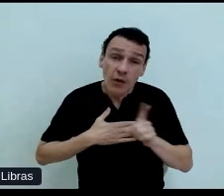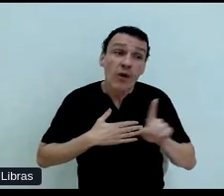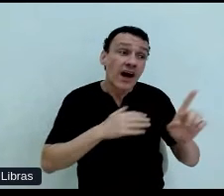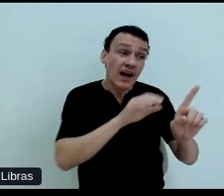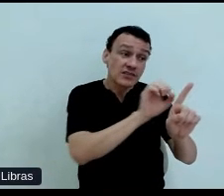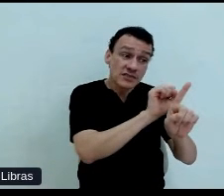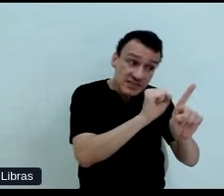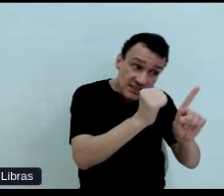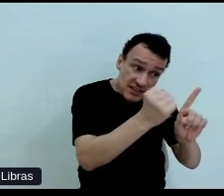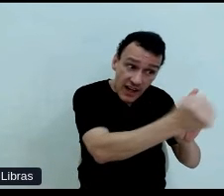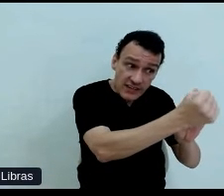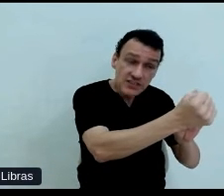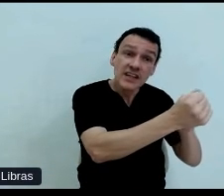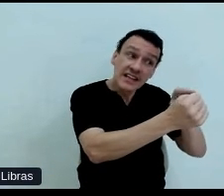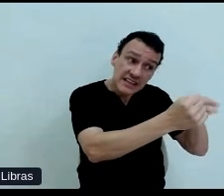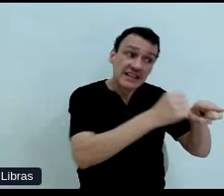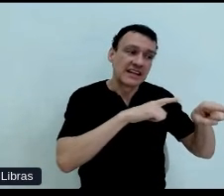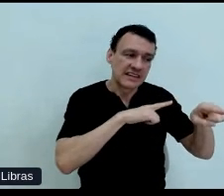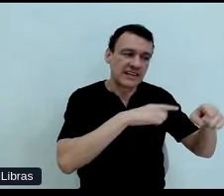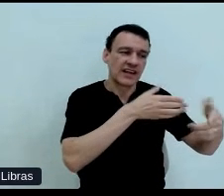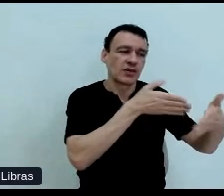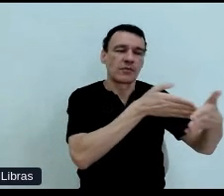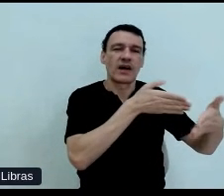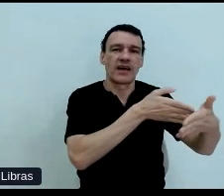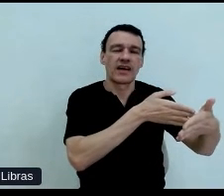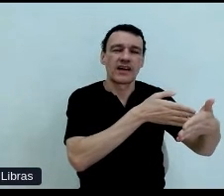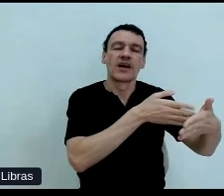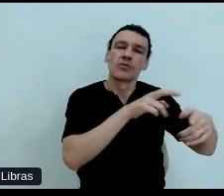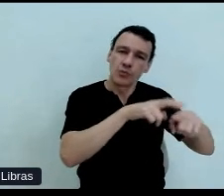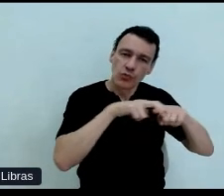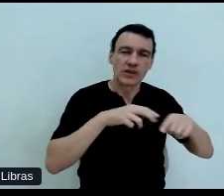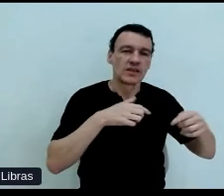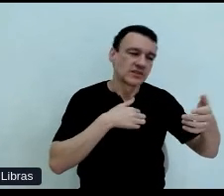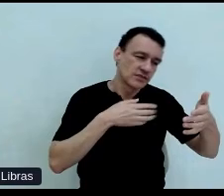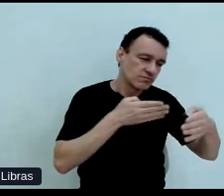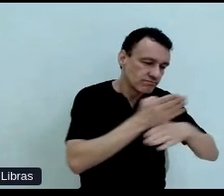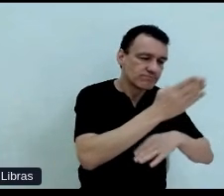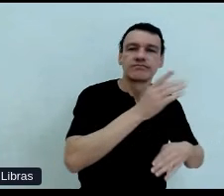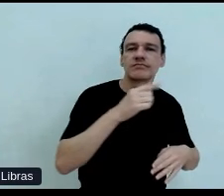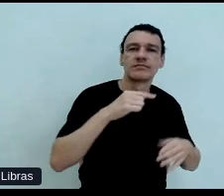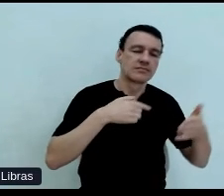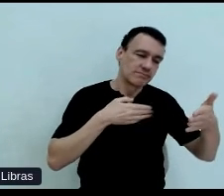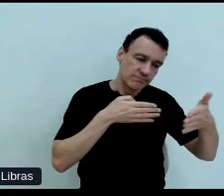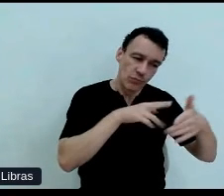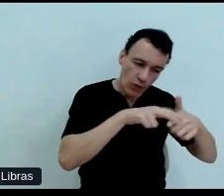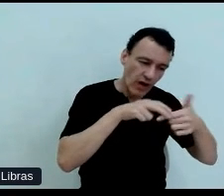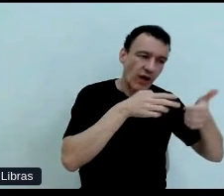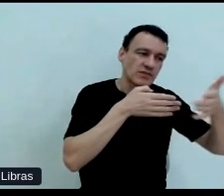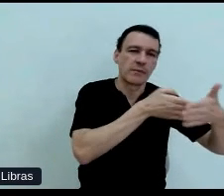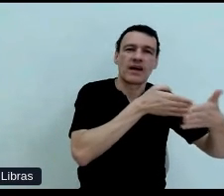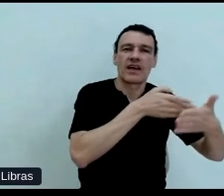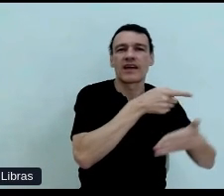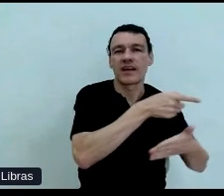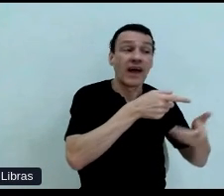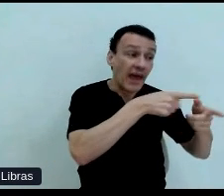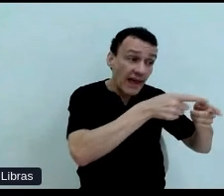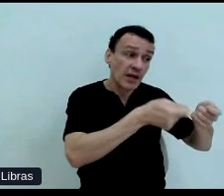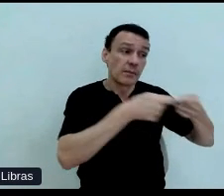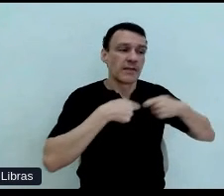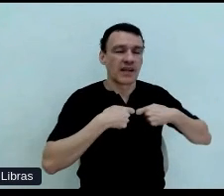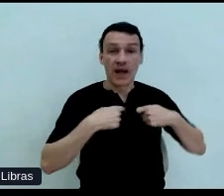sim dentro da sociedade. Uma sociedade sem acessibilidade, uma sociedade sem inclusão, é uma